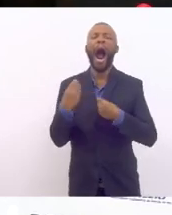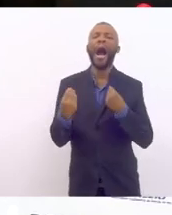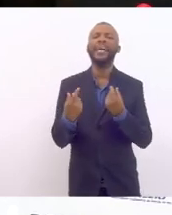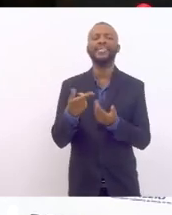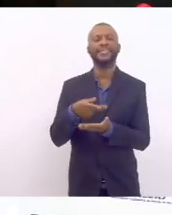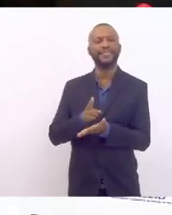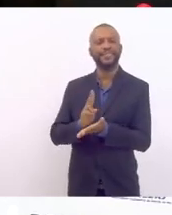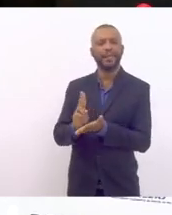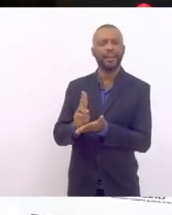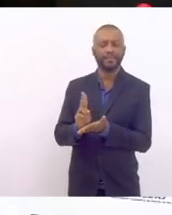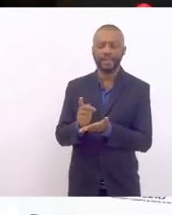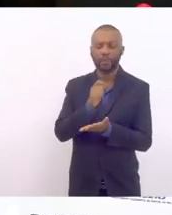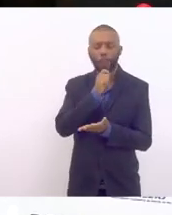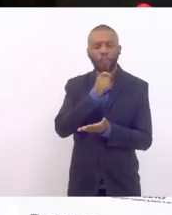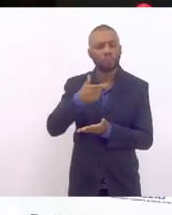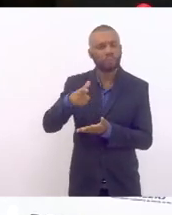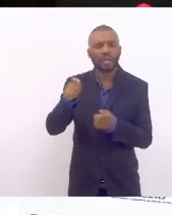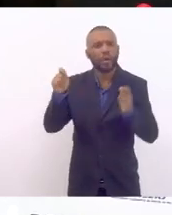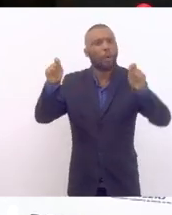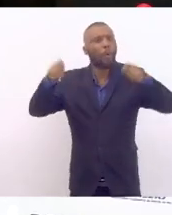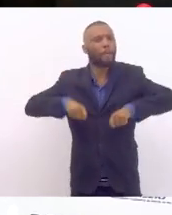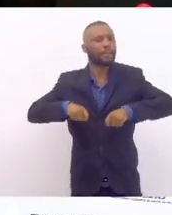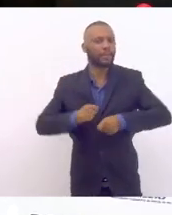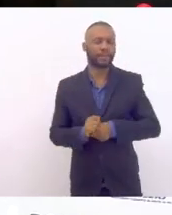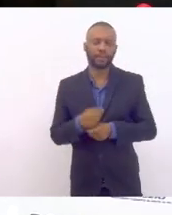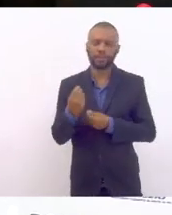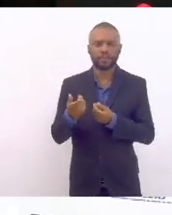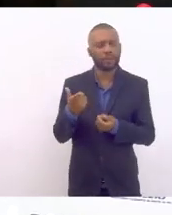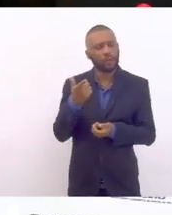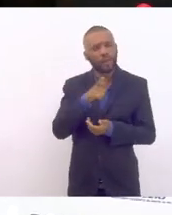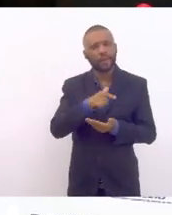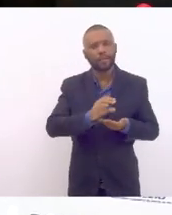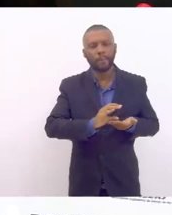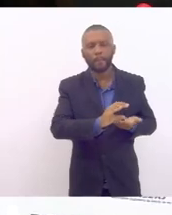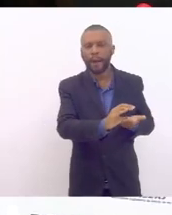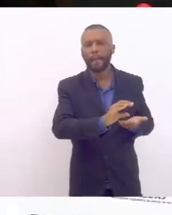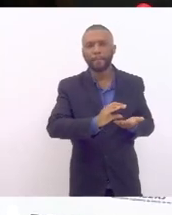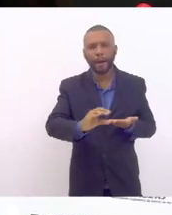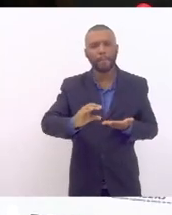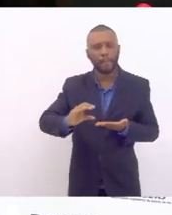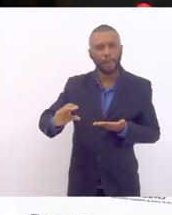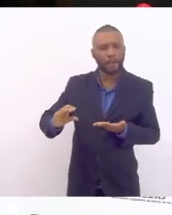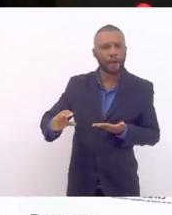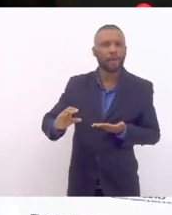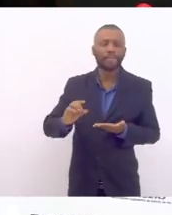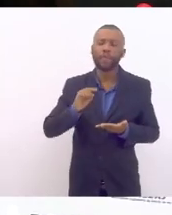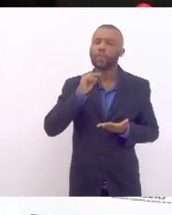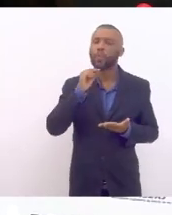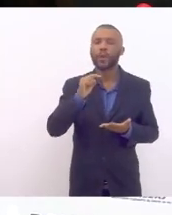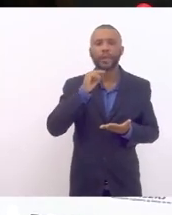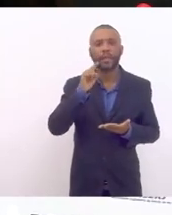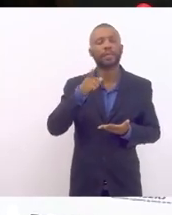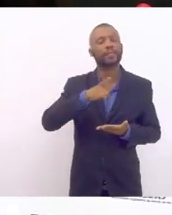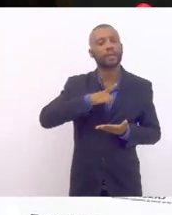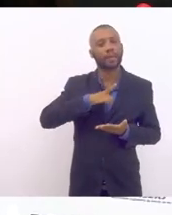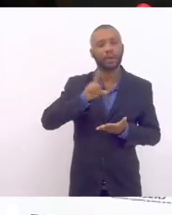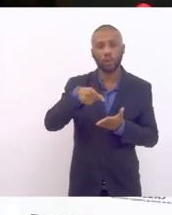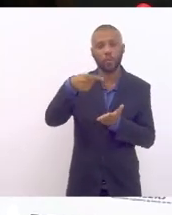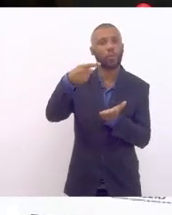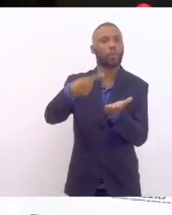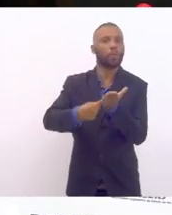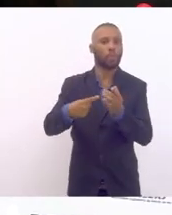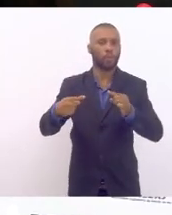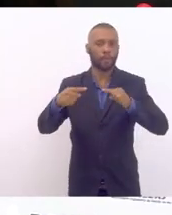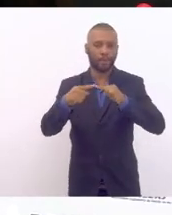o aniversário de incompetente né porque como é que você consegue pagar os contratos como é que você consegue não não manter aqueles compromissos E aí